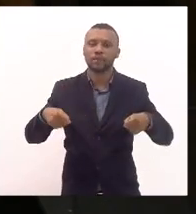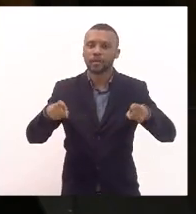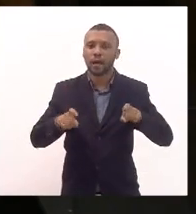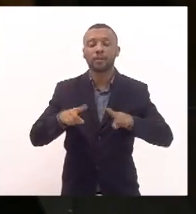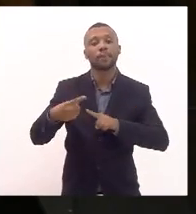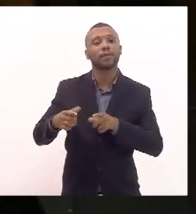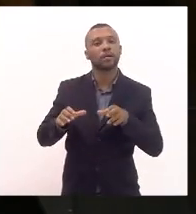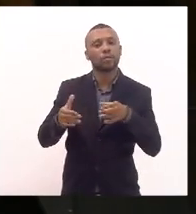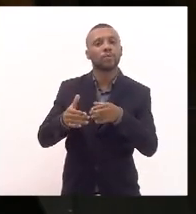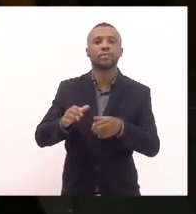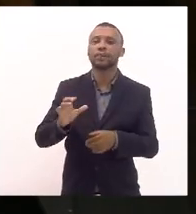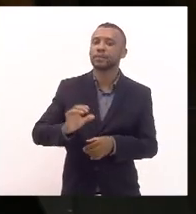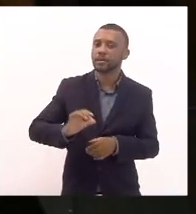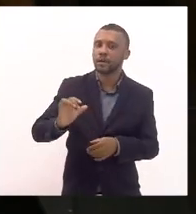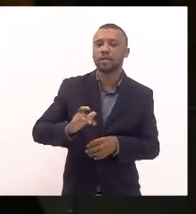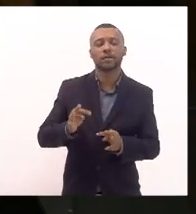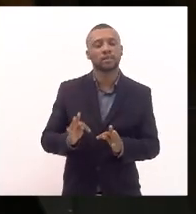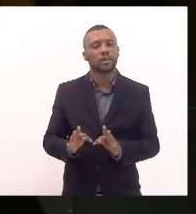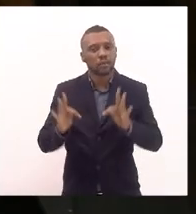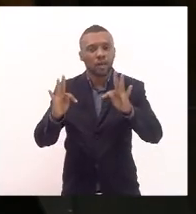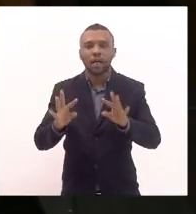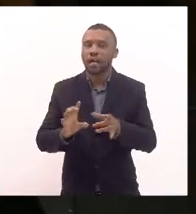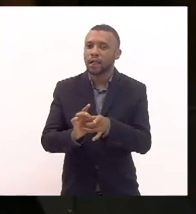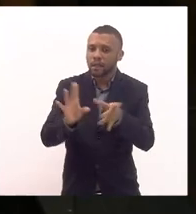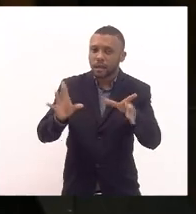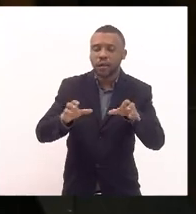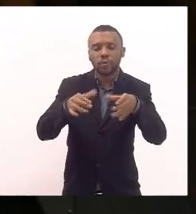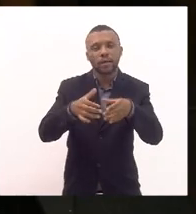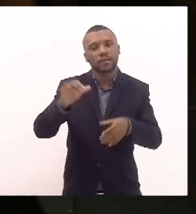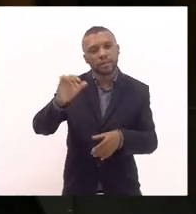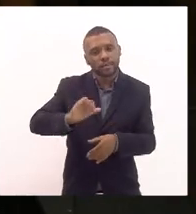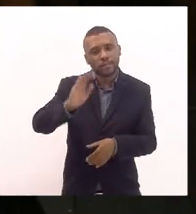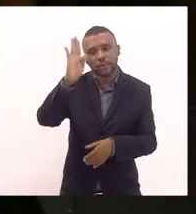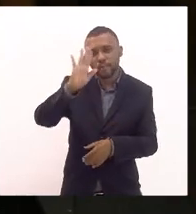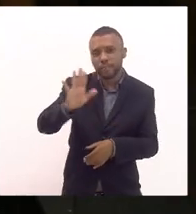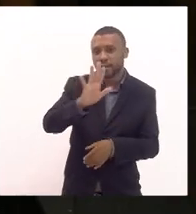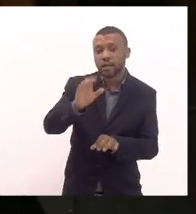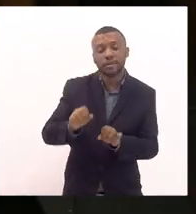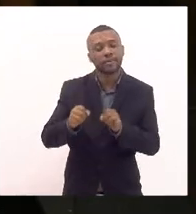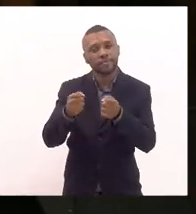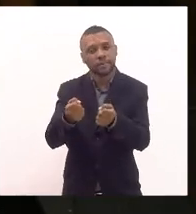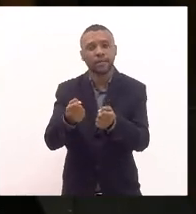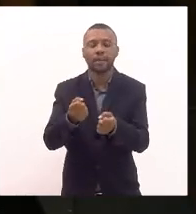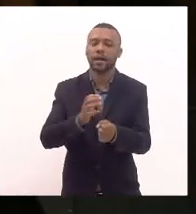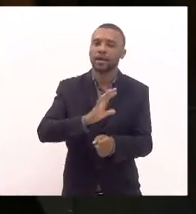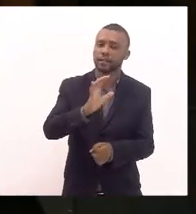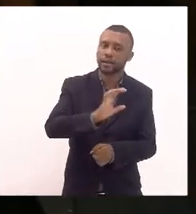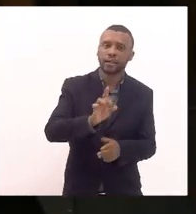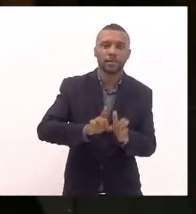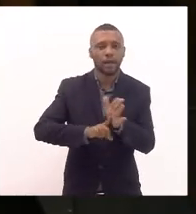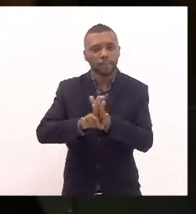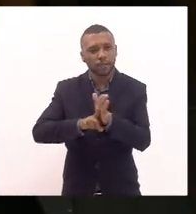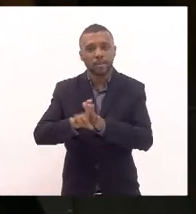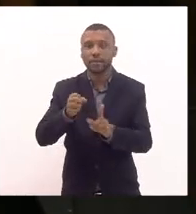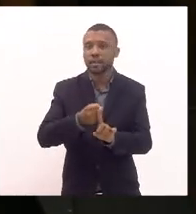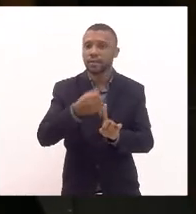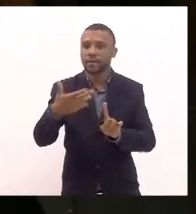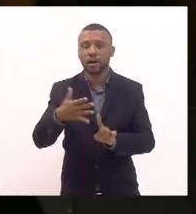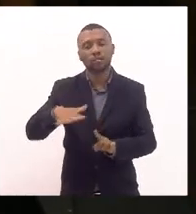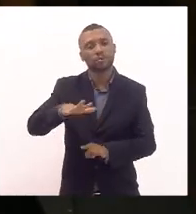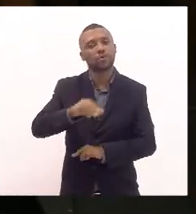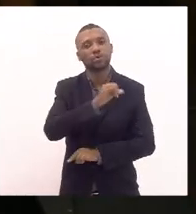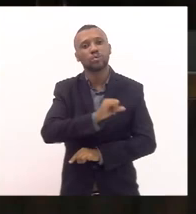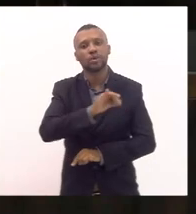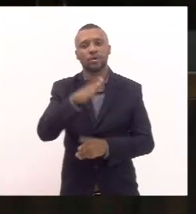comissão de ciência e tecnologia à disposição da comunidade científica brasileira pode defender a ciência a pesquisa e a formação de quadros nesse